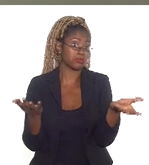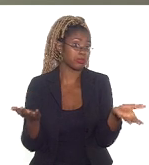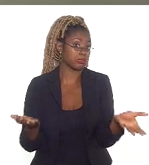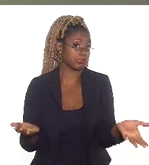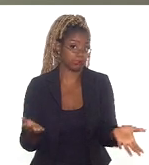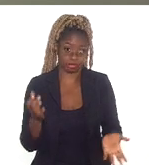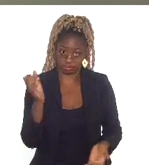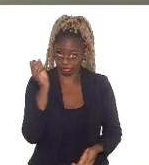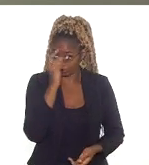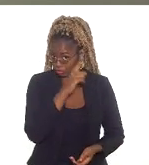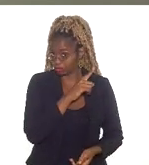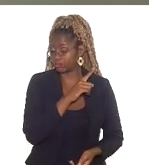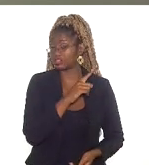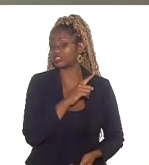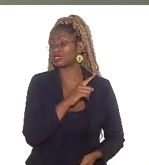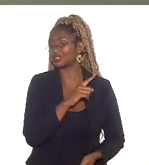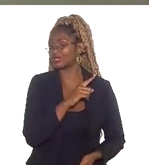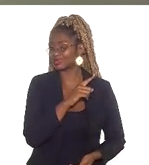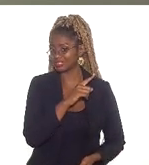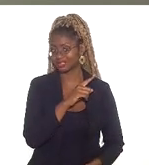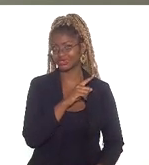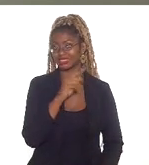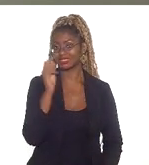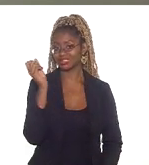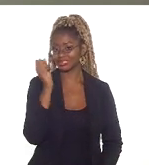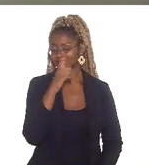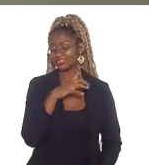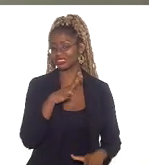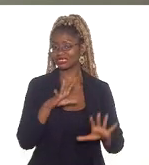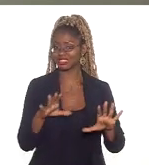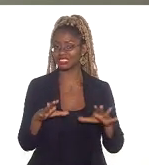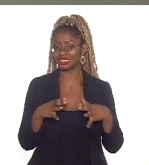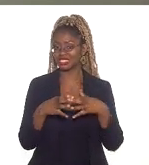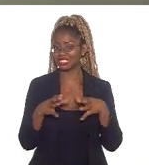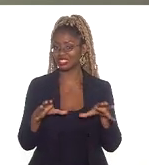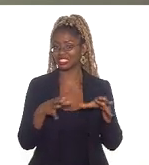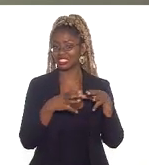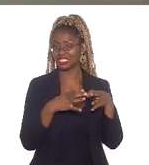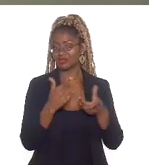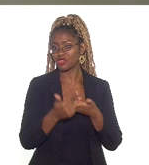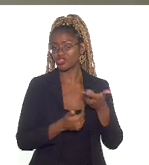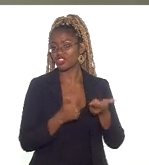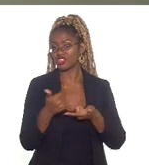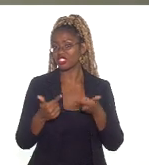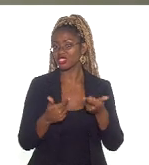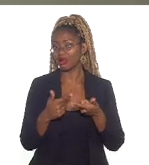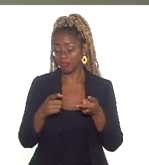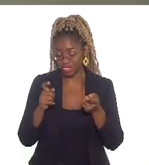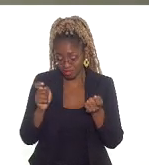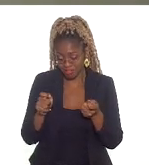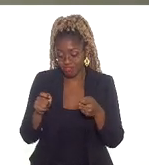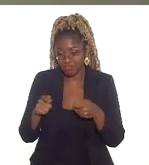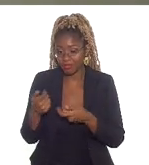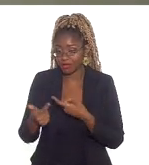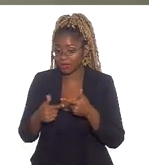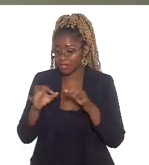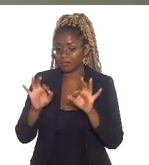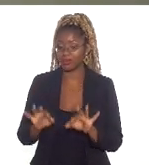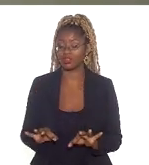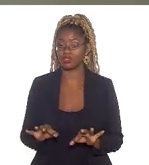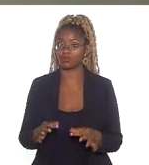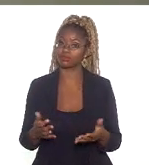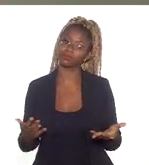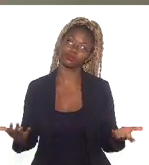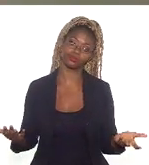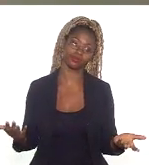fica difícil ter alguma equipe com algum grau de efetividade. Né?